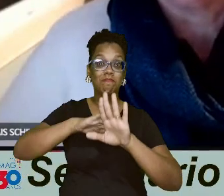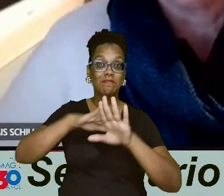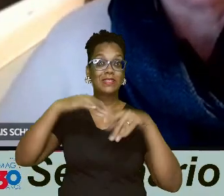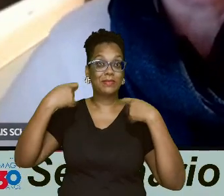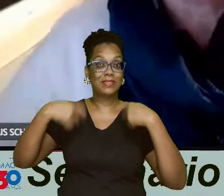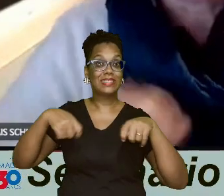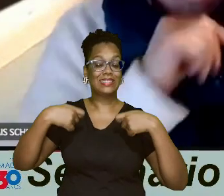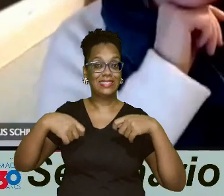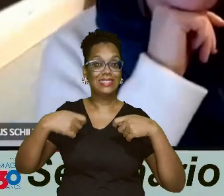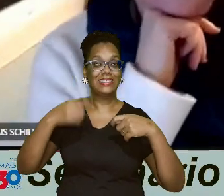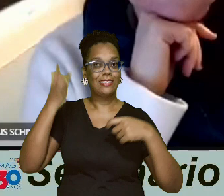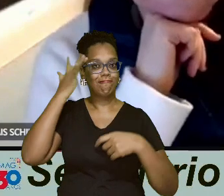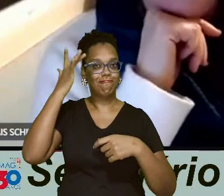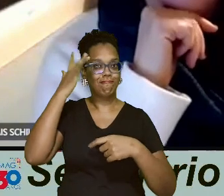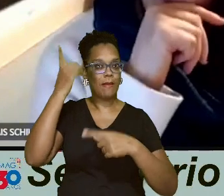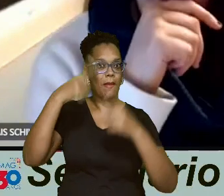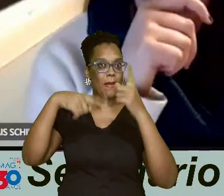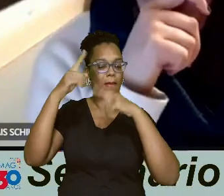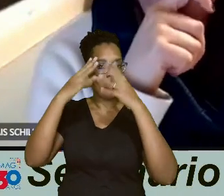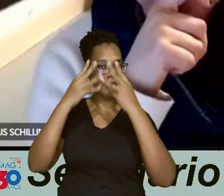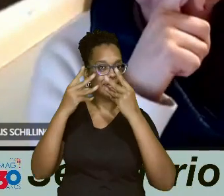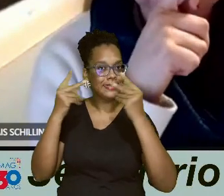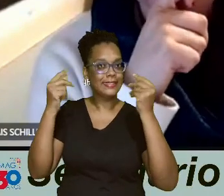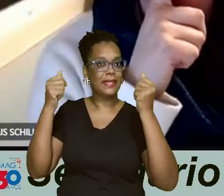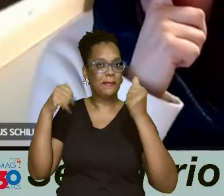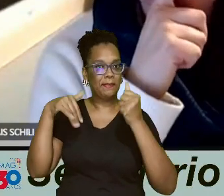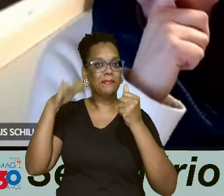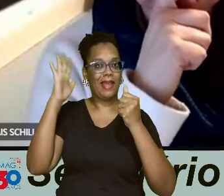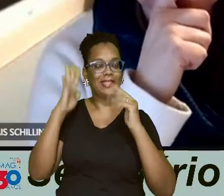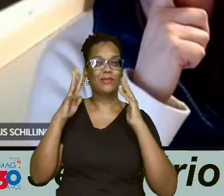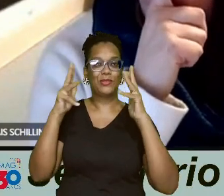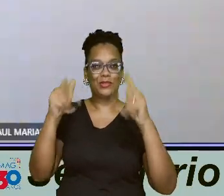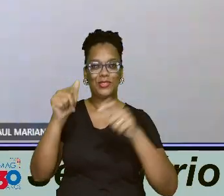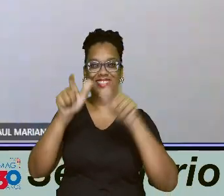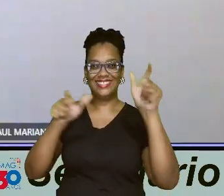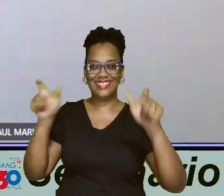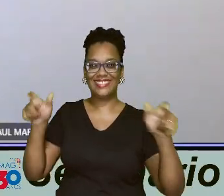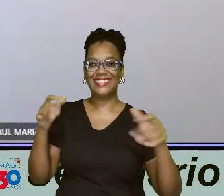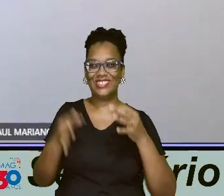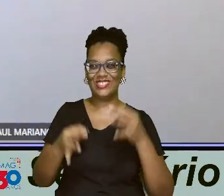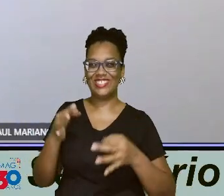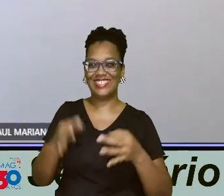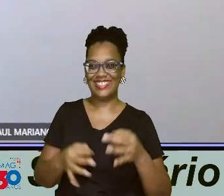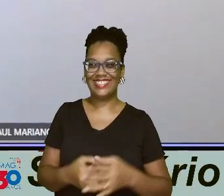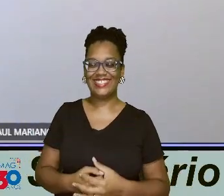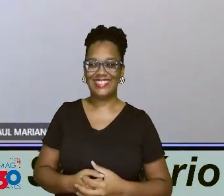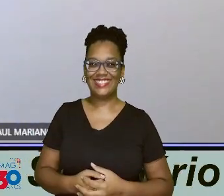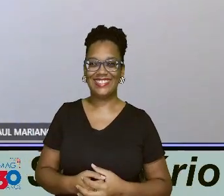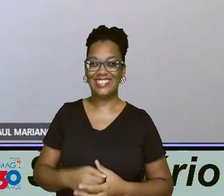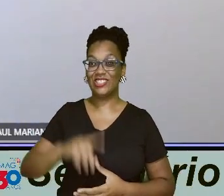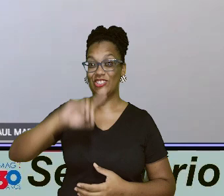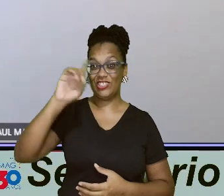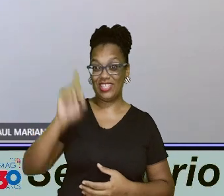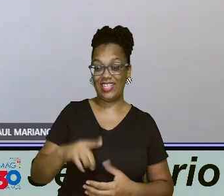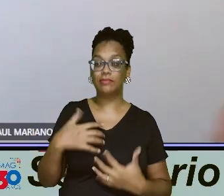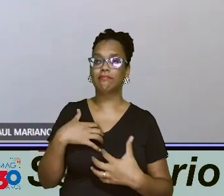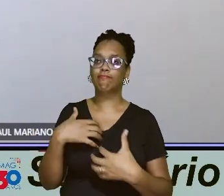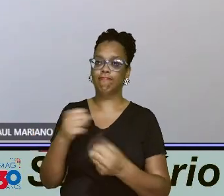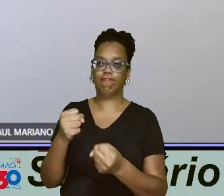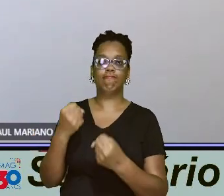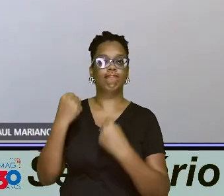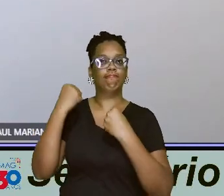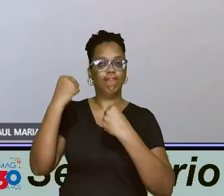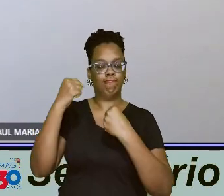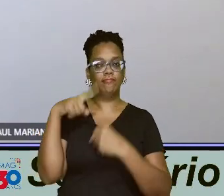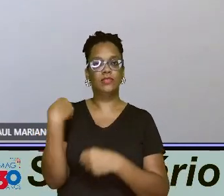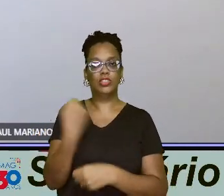de um amadurecimento, uma digestão maior por todos os operadores do direito, né? O impacto é grande, é importante para nós que